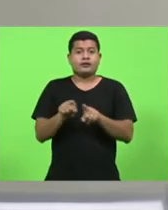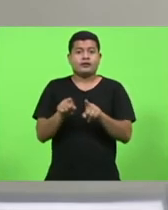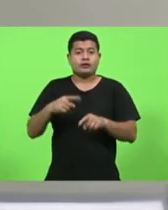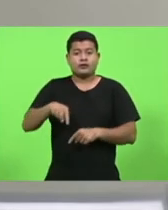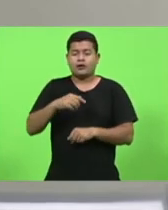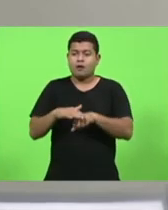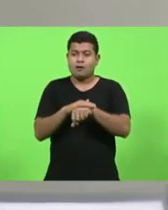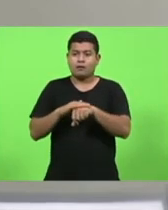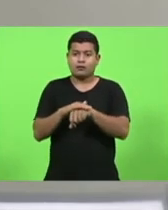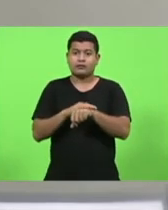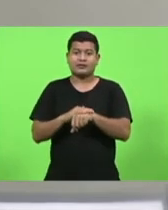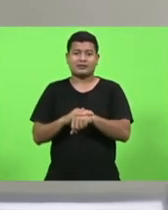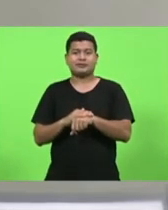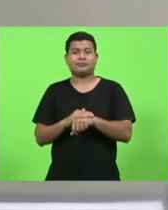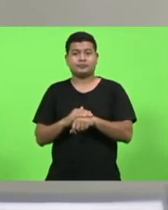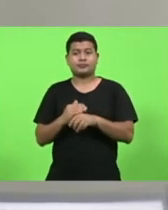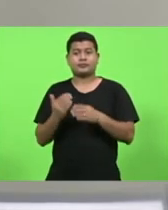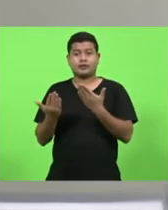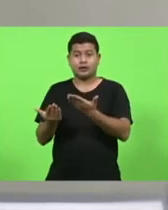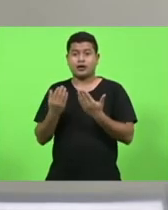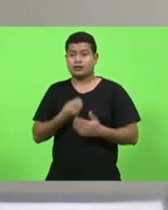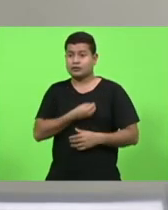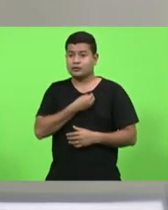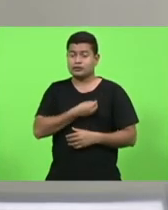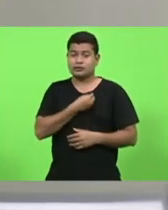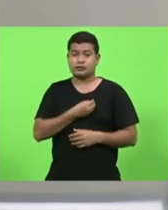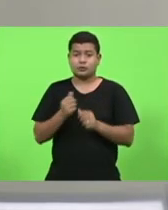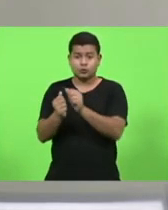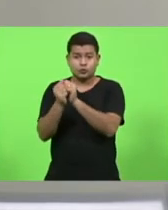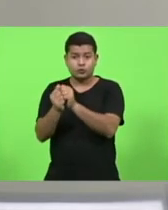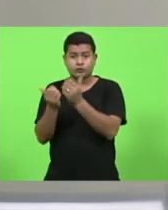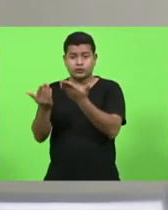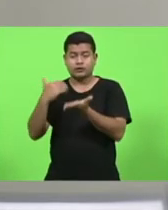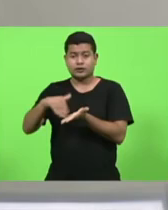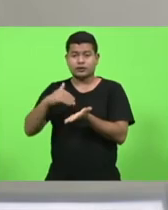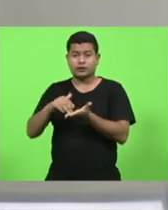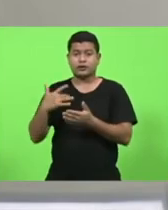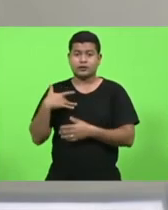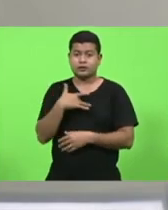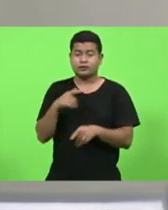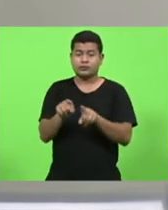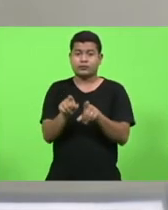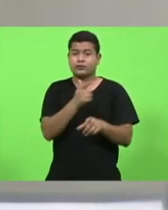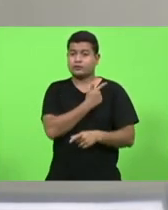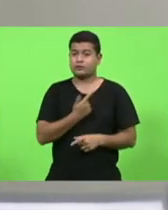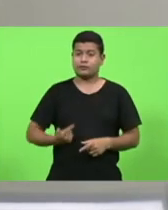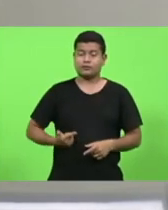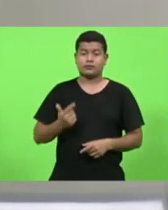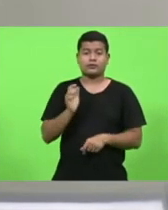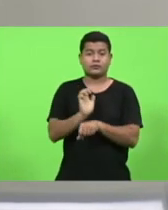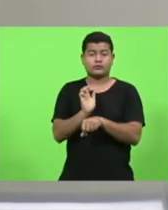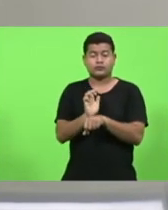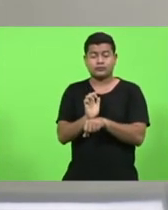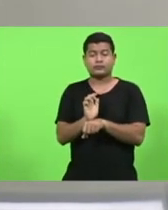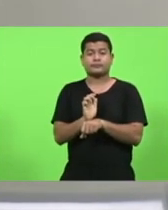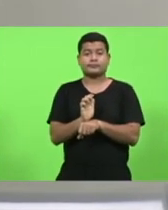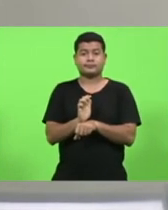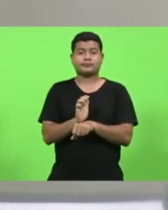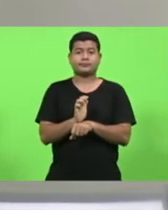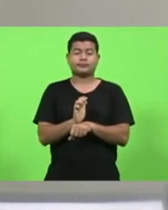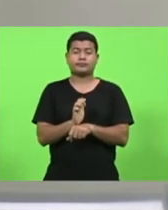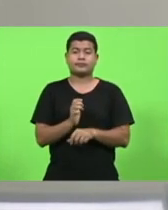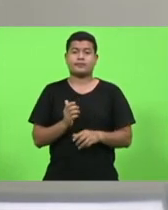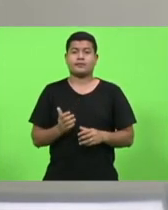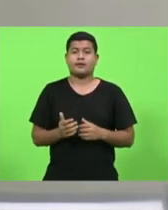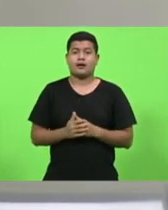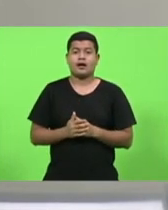procurar conversar pessoalmente com a secretária de Saúde e com a governadora do Estado, nesse sentido, para acelerar esse